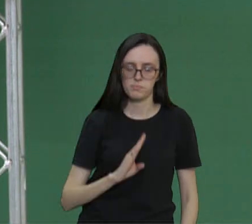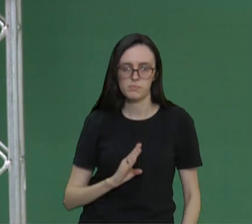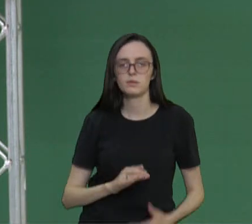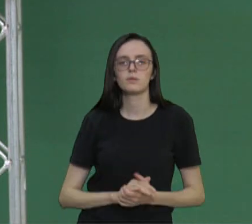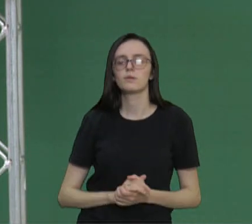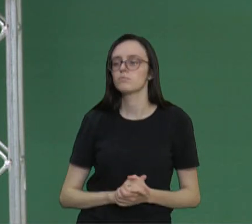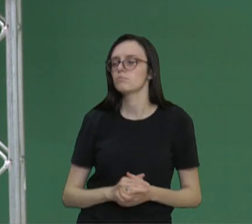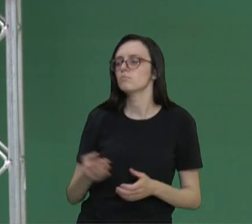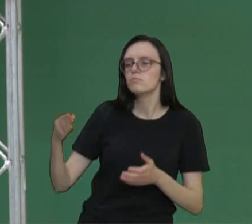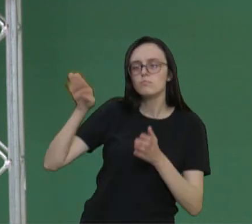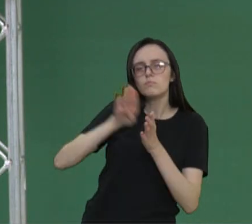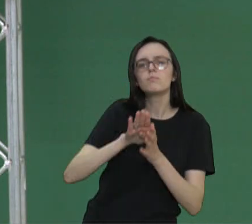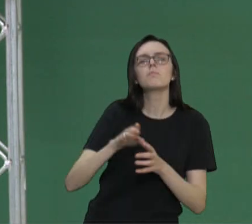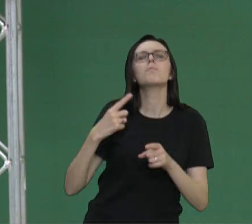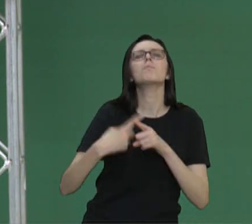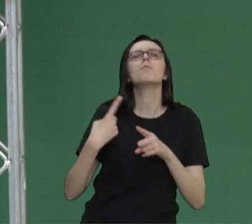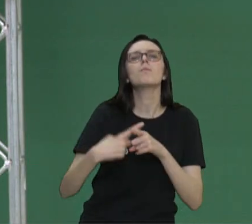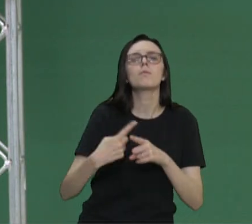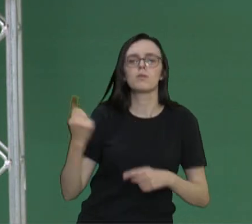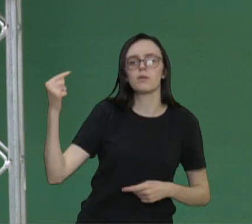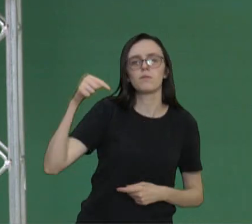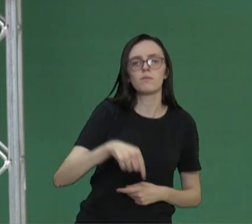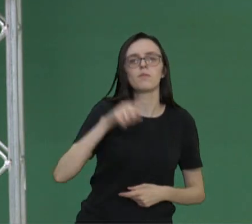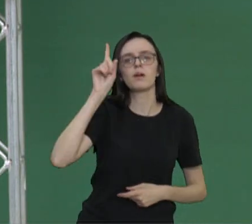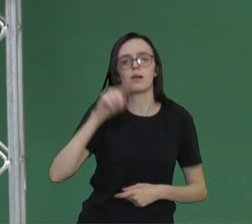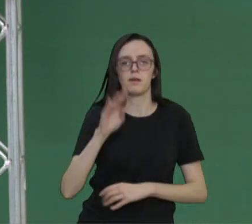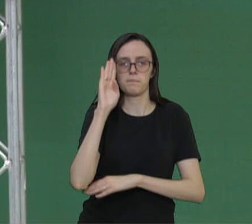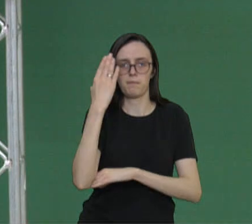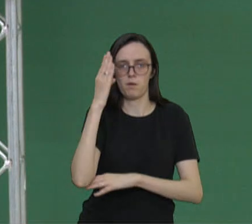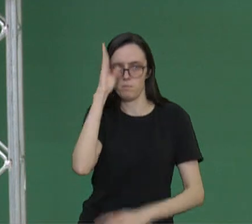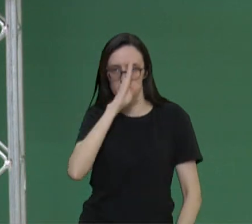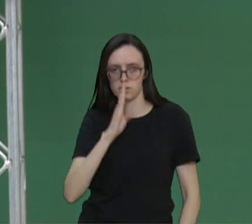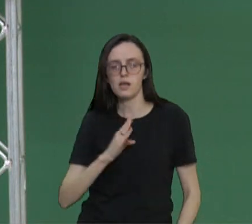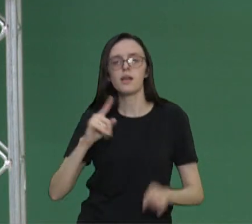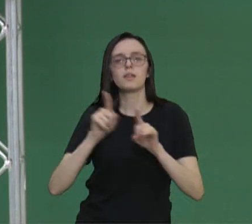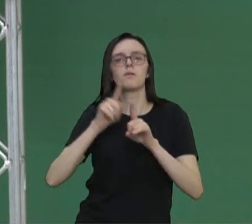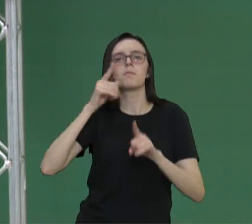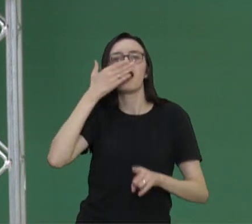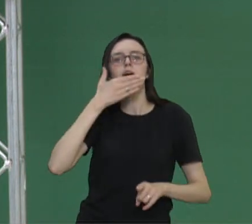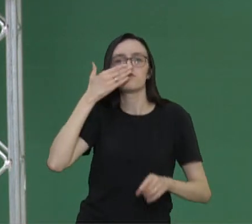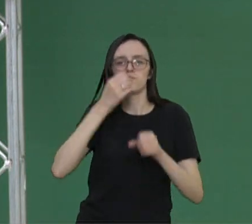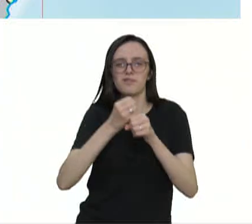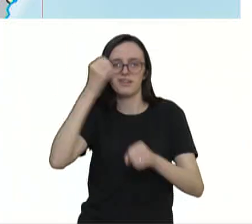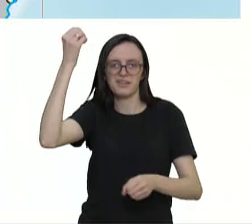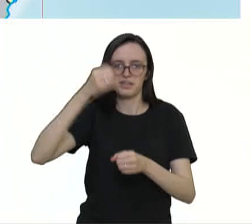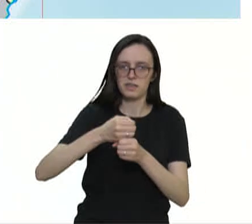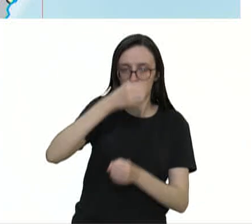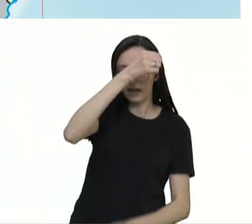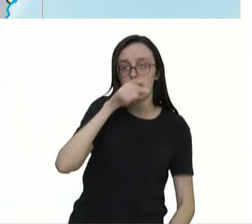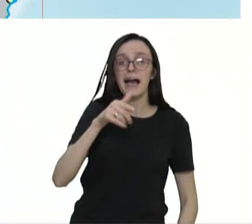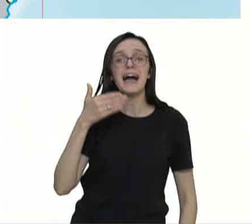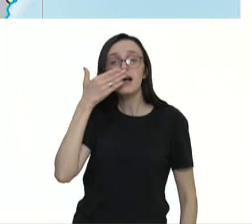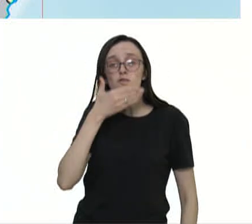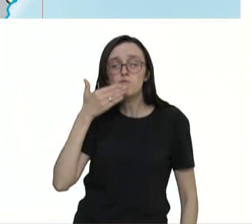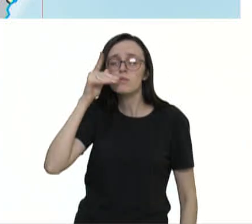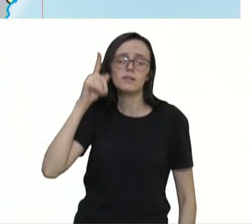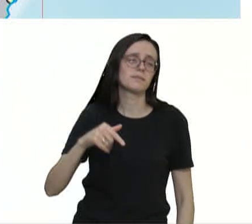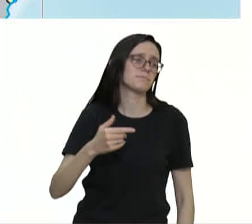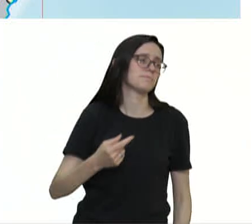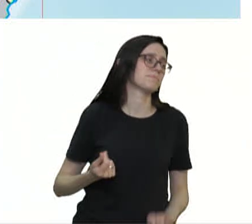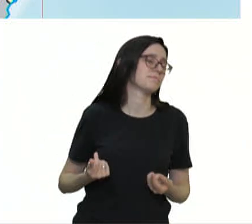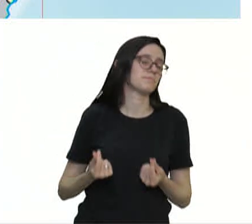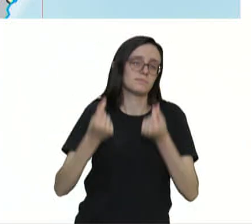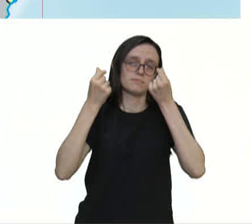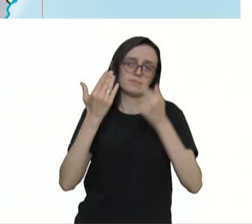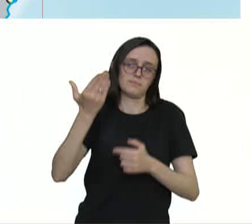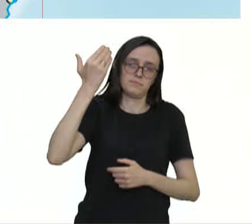eles vieram atrás do quê? Eles exploraram o pau-brasil e a cana-de-açúcar. Então, o açúcar era uma especiaria muito valiosa